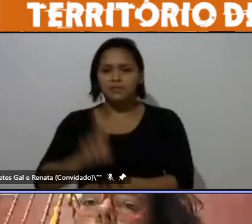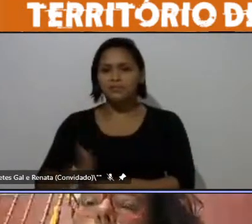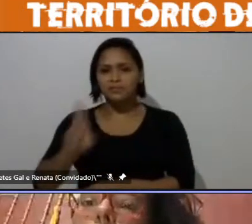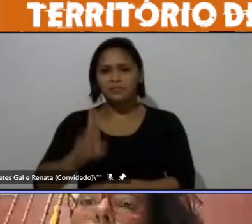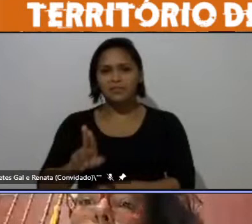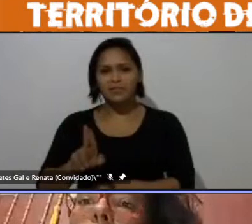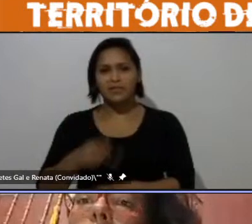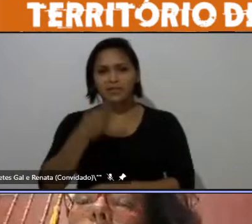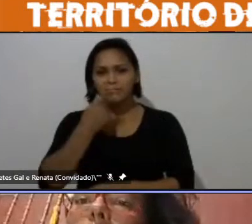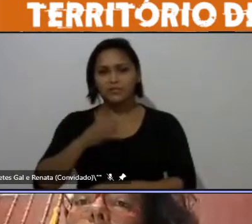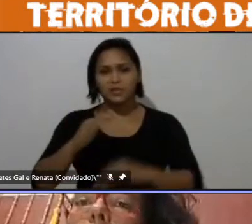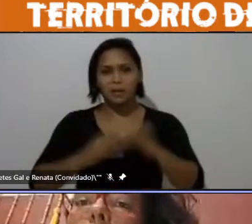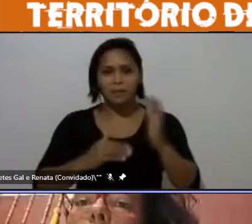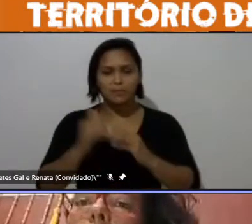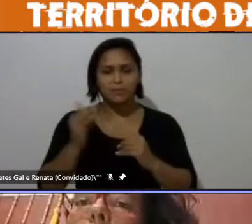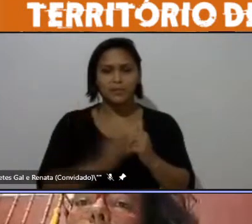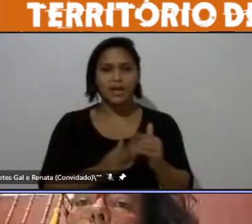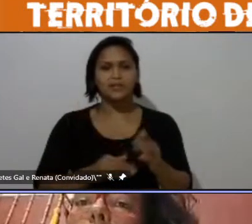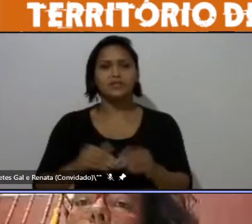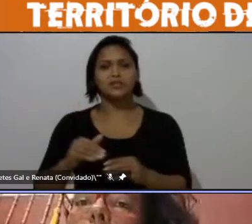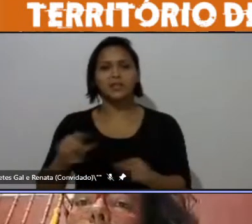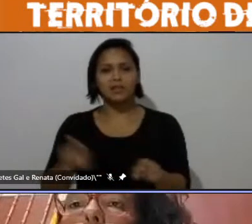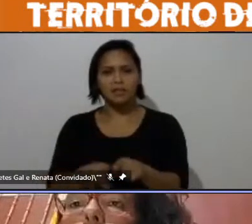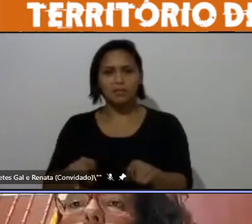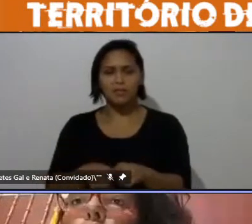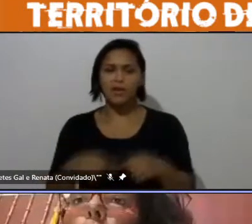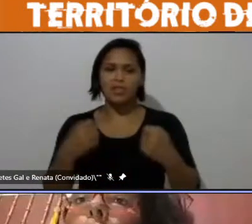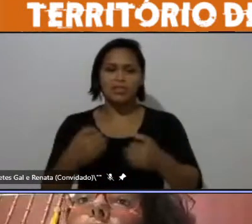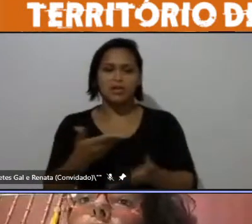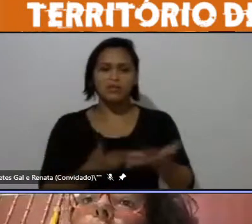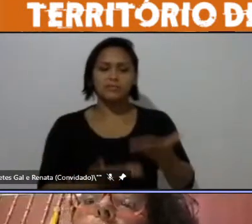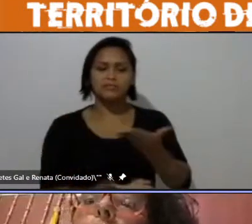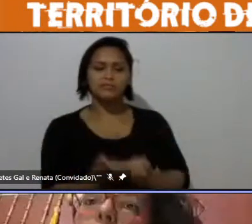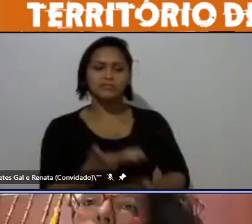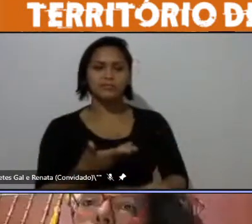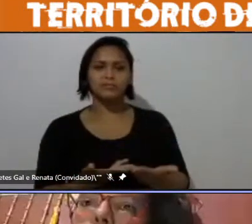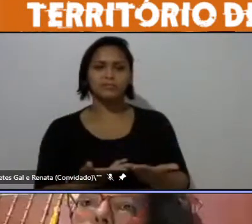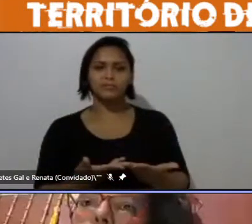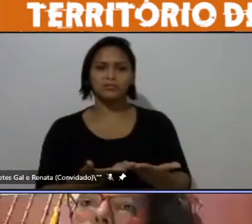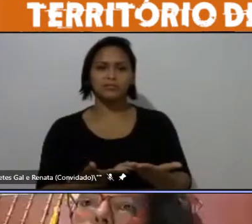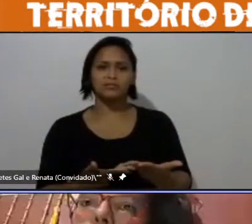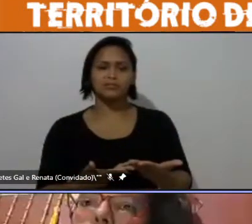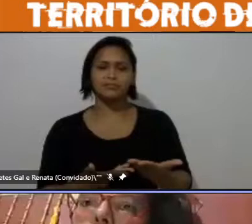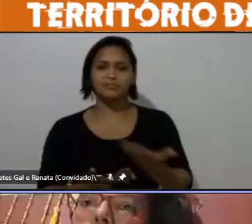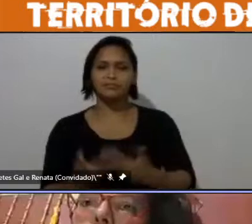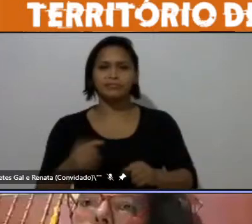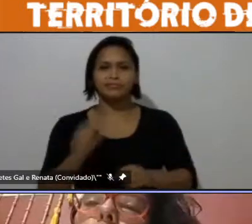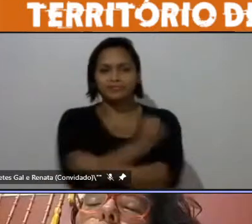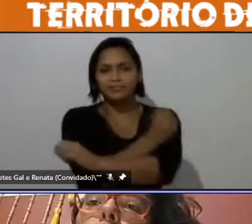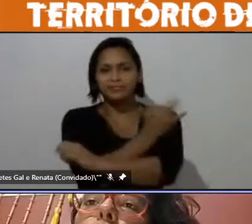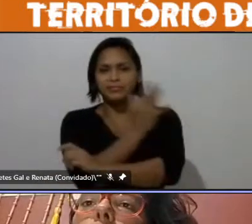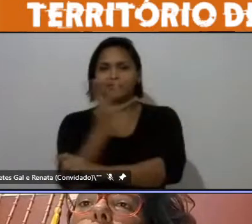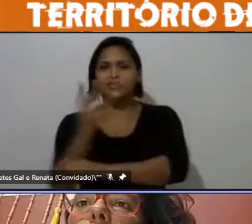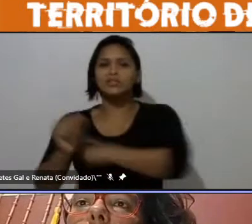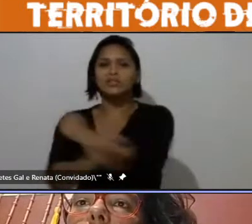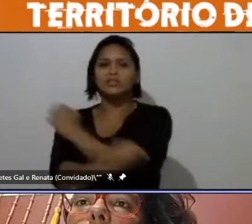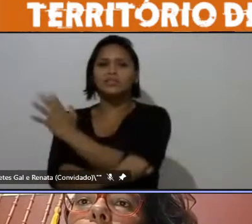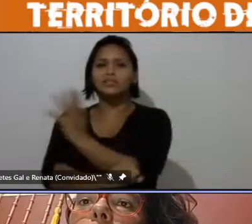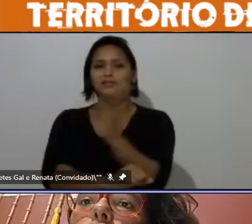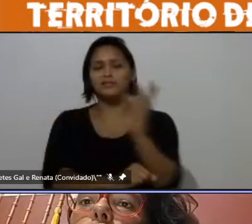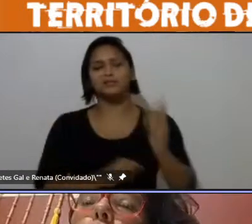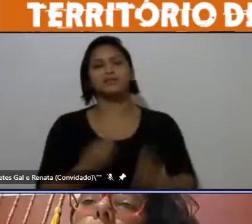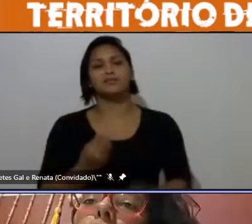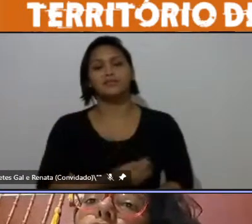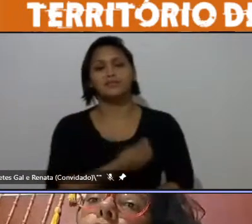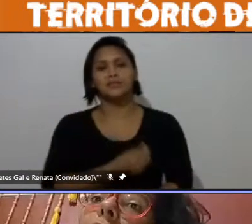as práticas e saberes tenham uma relação com o meio ambiente, né? Com os ciclos da